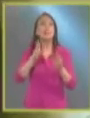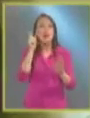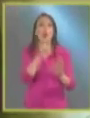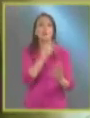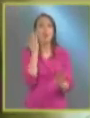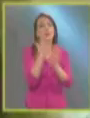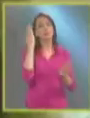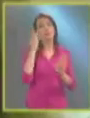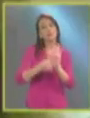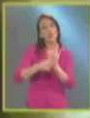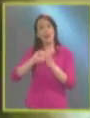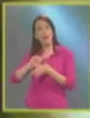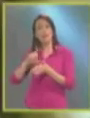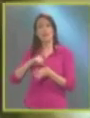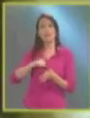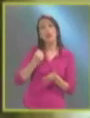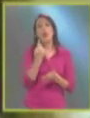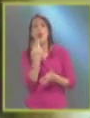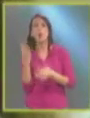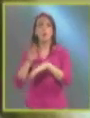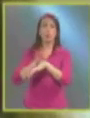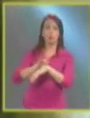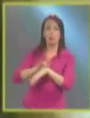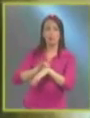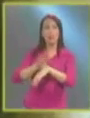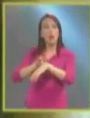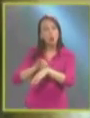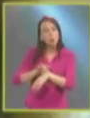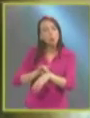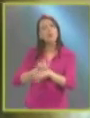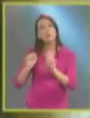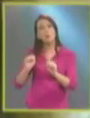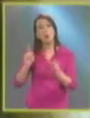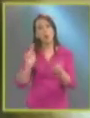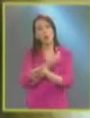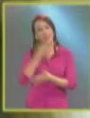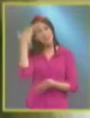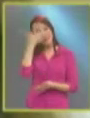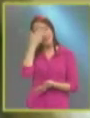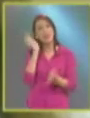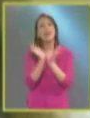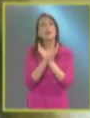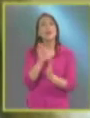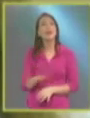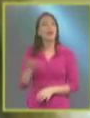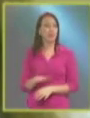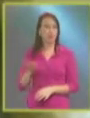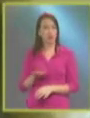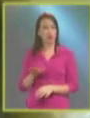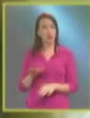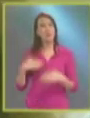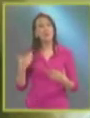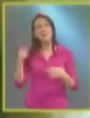detectar precocemente essas doenças que podem gerar a cegueira infantil, né? Então, ele é um